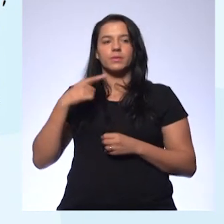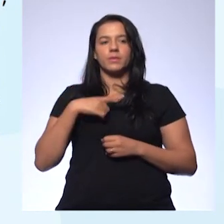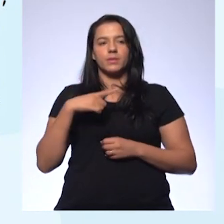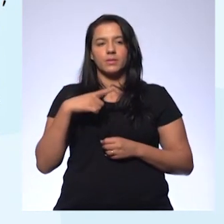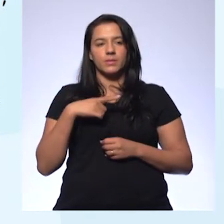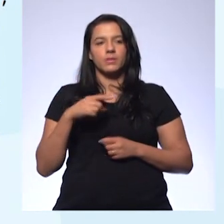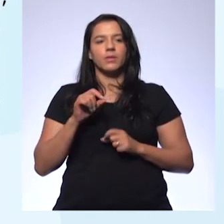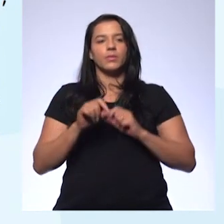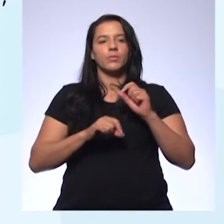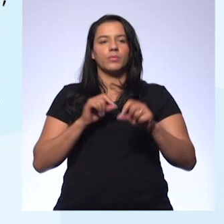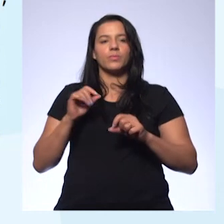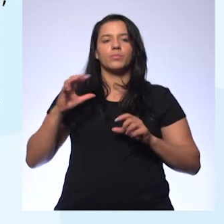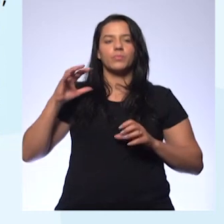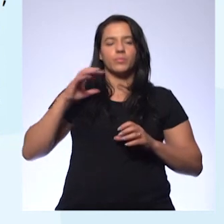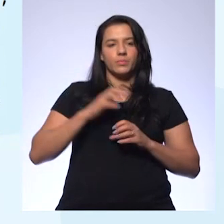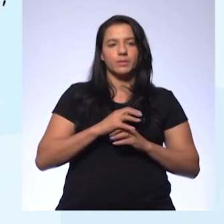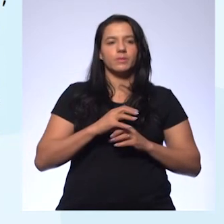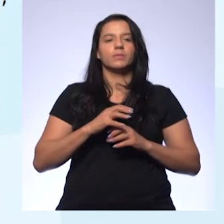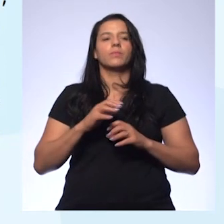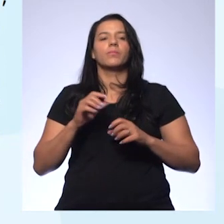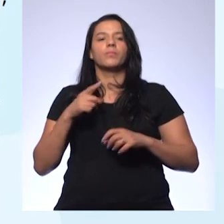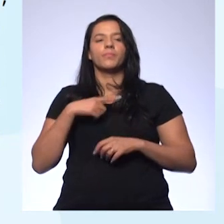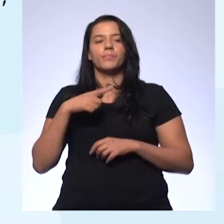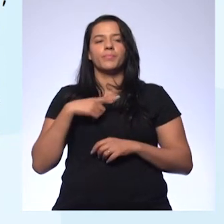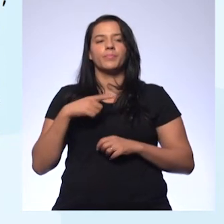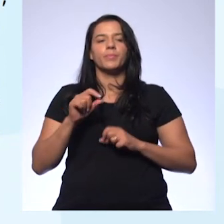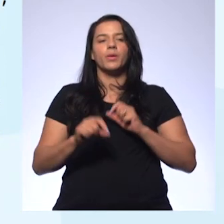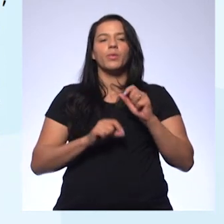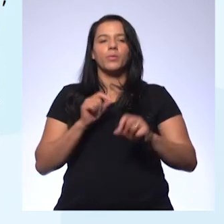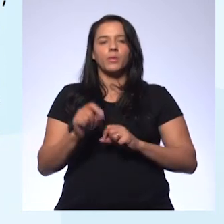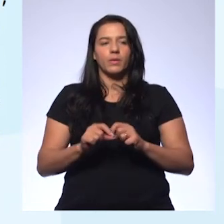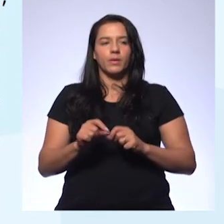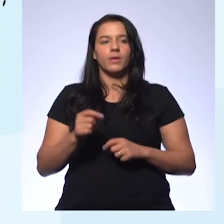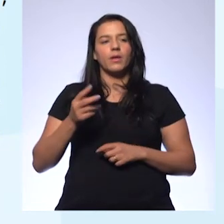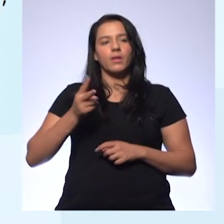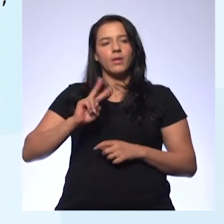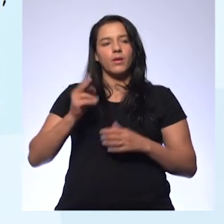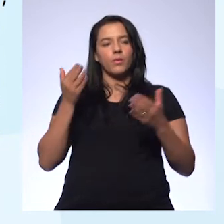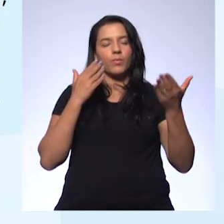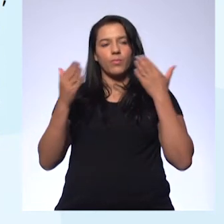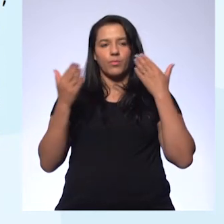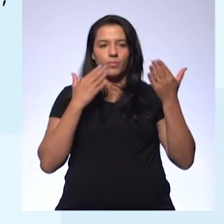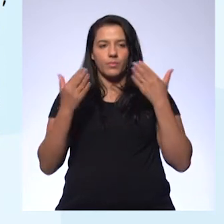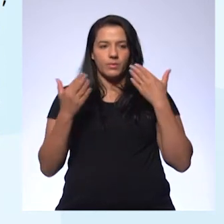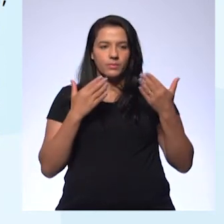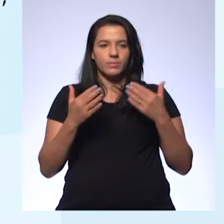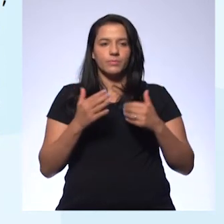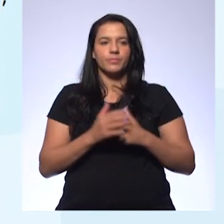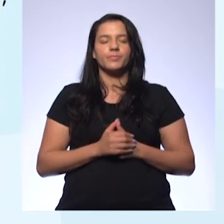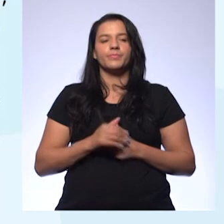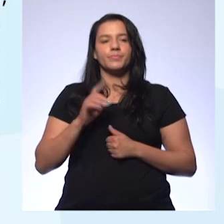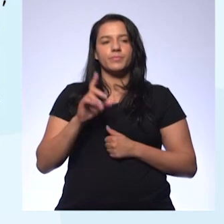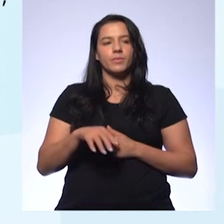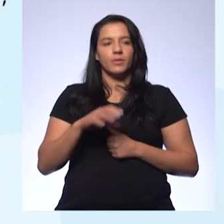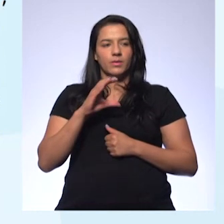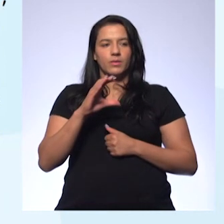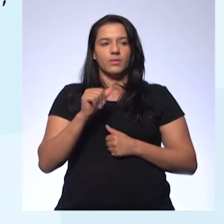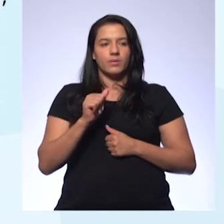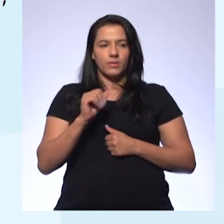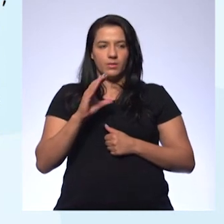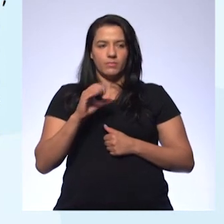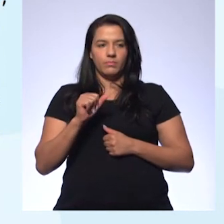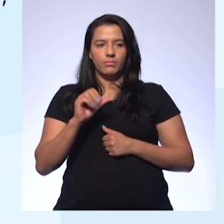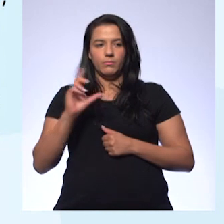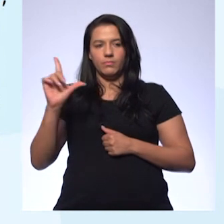resistência à compressão, ou seja, maior octanagem, são associados a compostos como cadeia